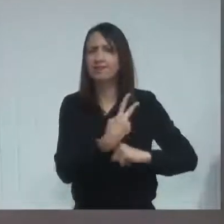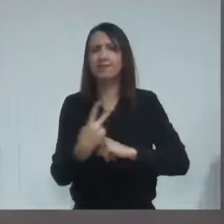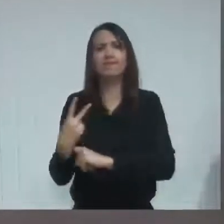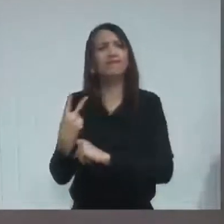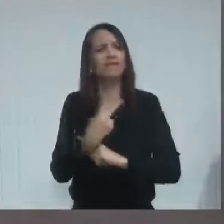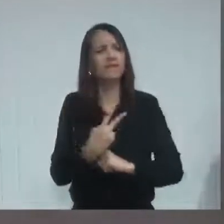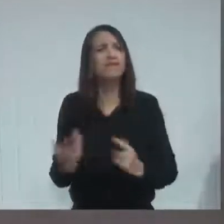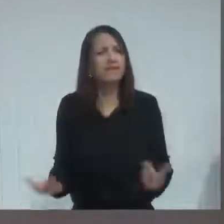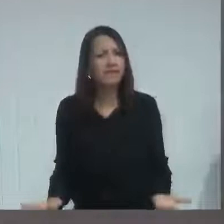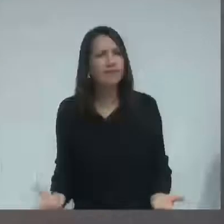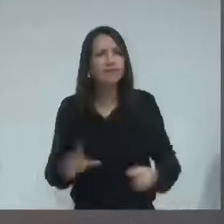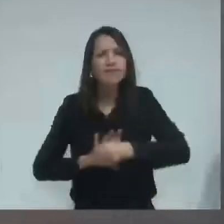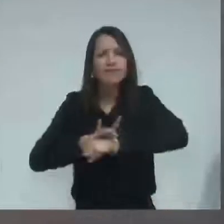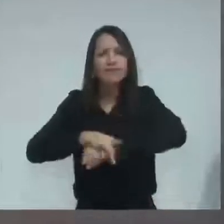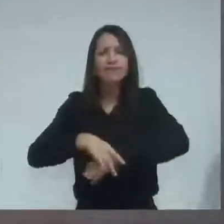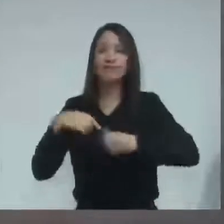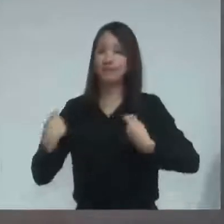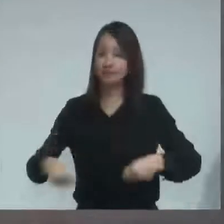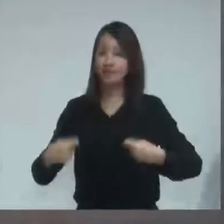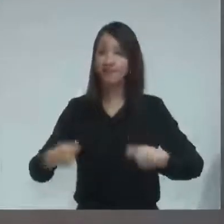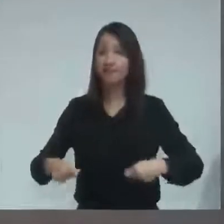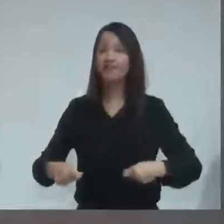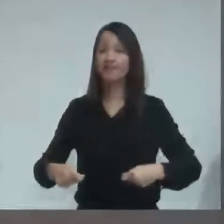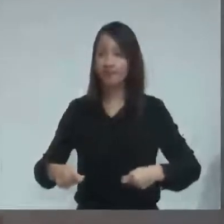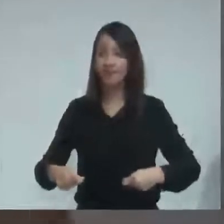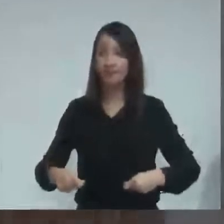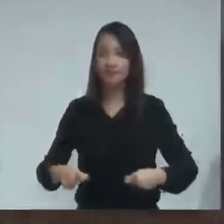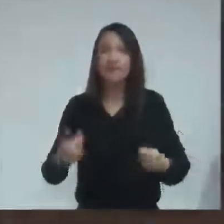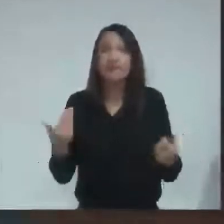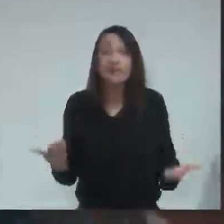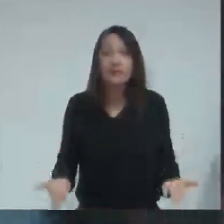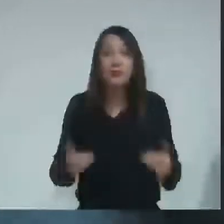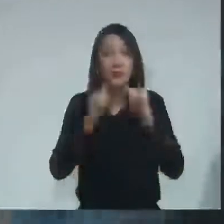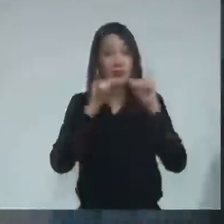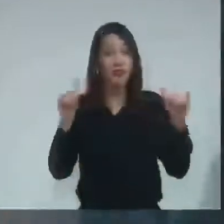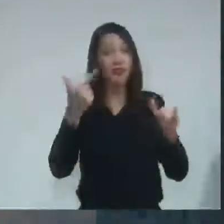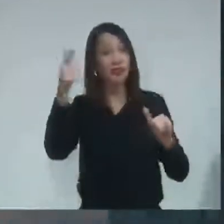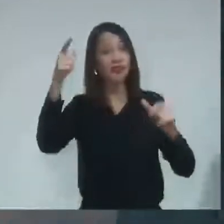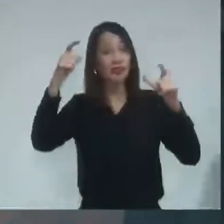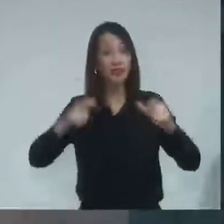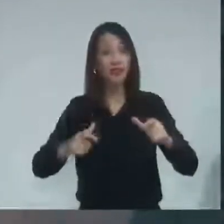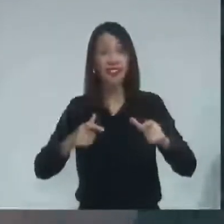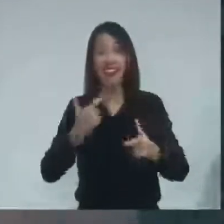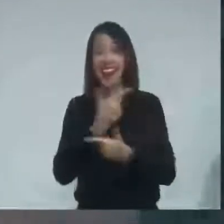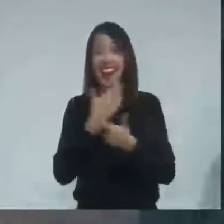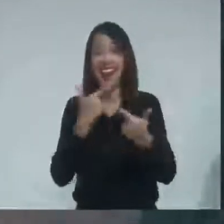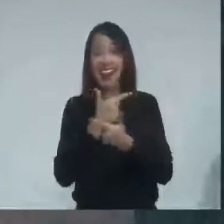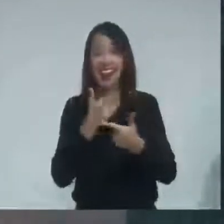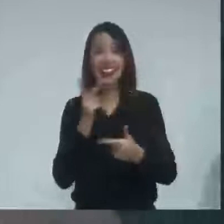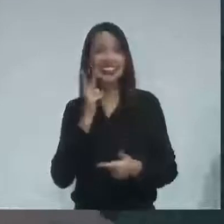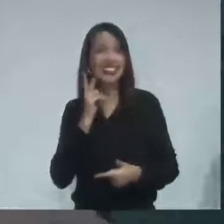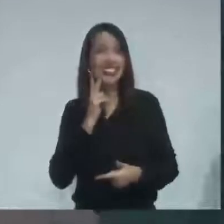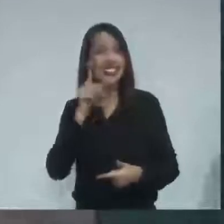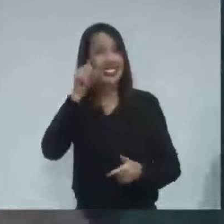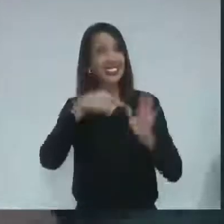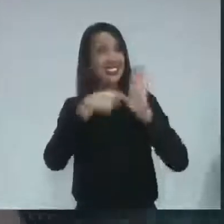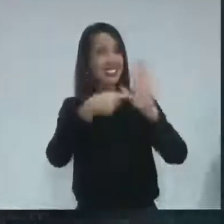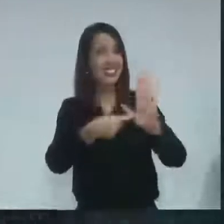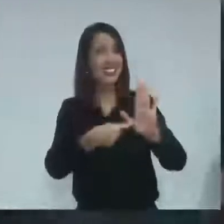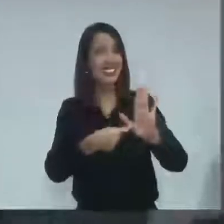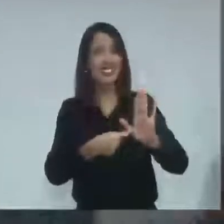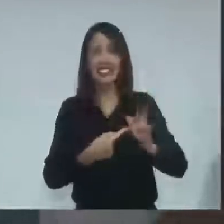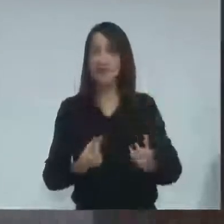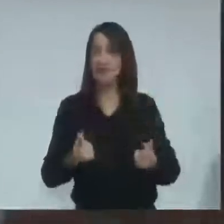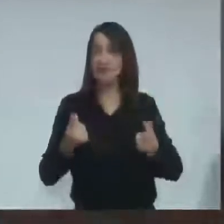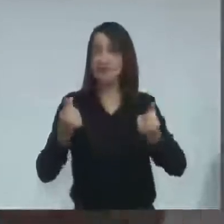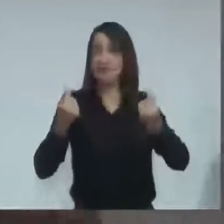sem a segurança necessária. E se falar isso em outros lugares do Brasil, as pessoas vão rir. Quem é Vinhedo? Aquela que passou no Fantástico, a rica,